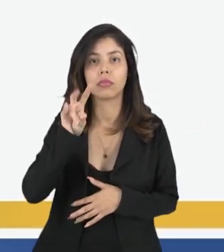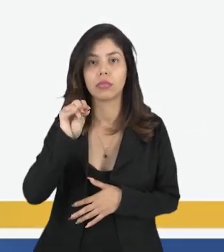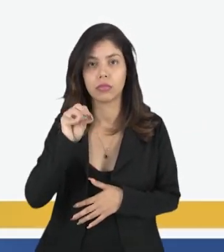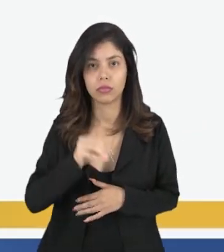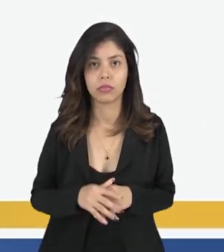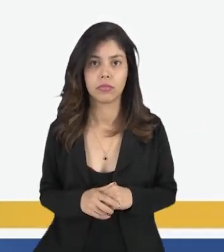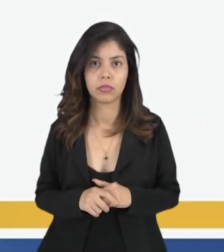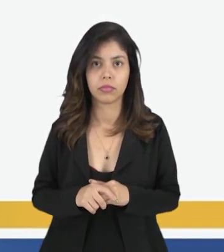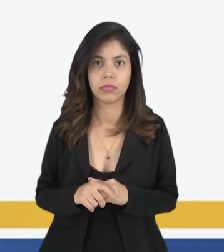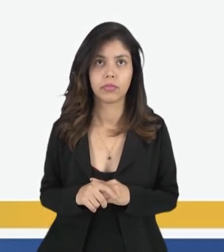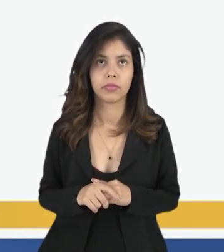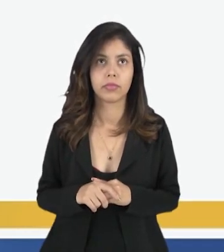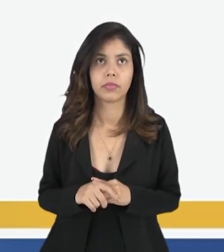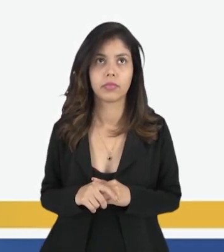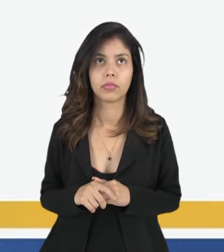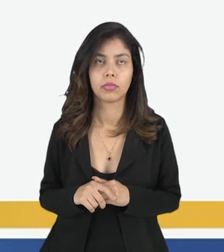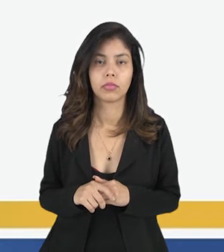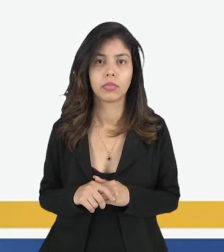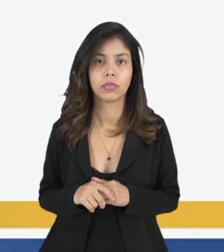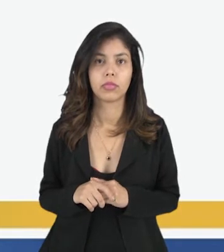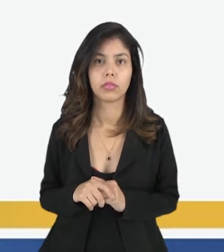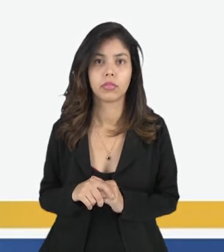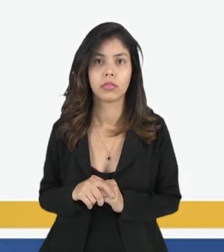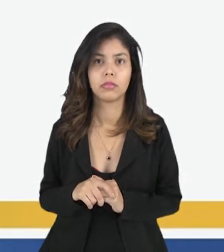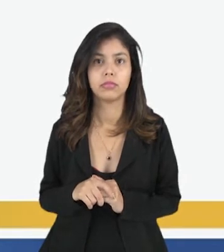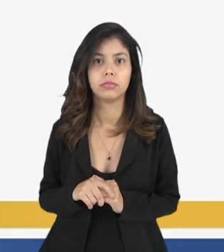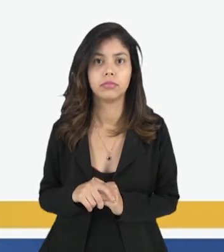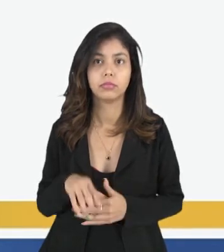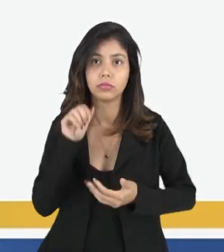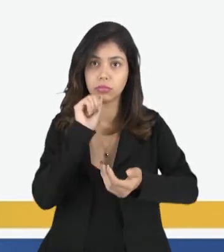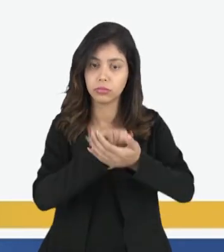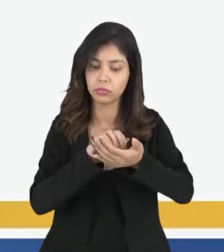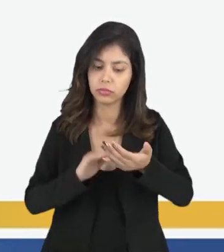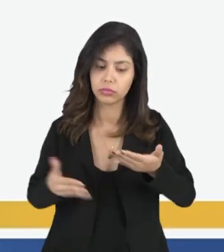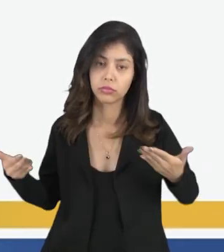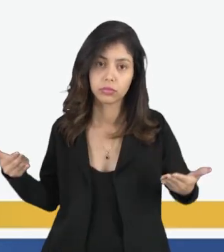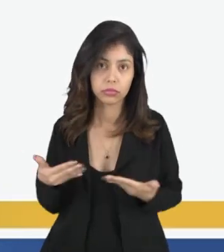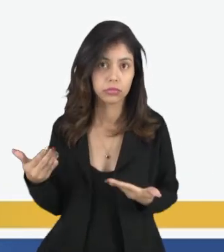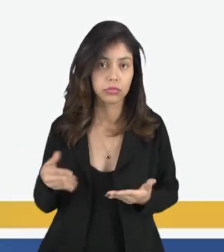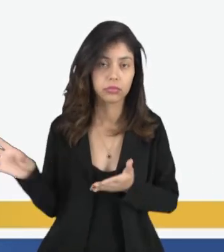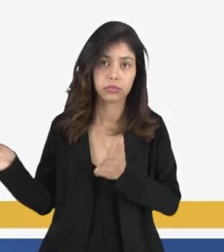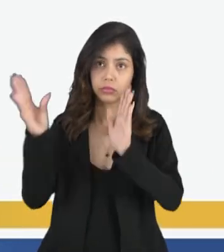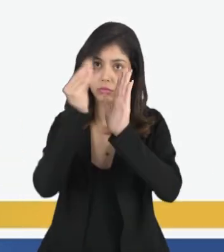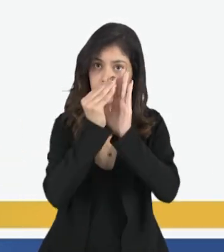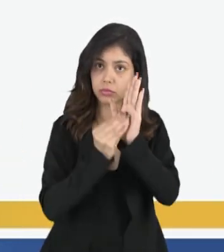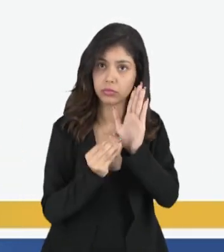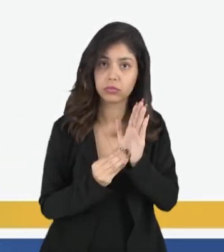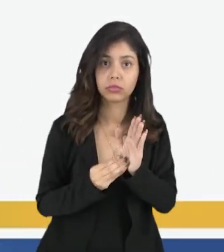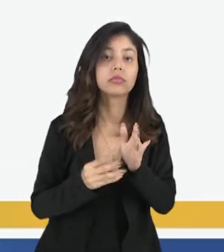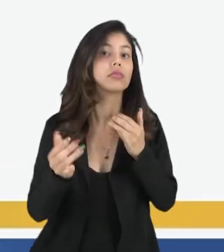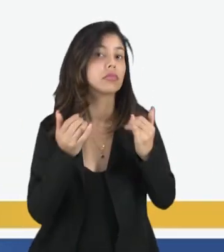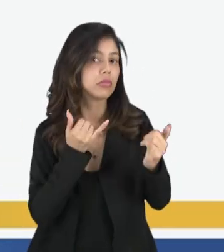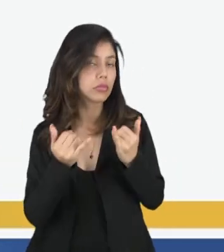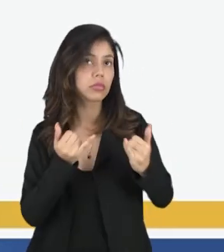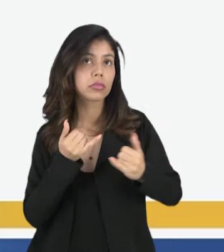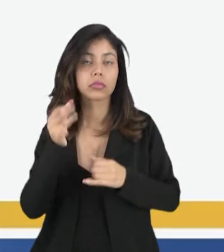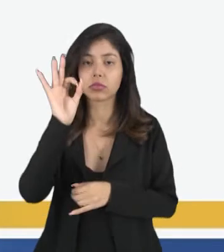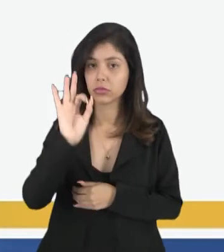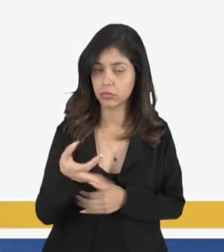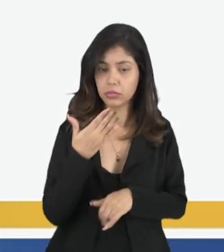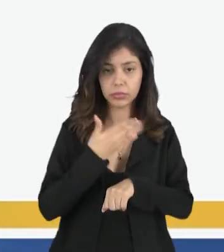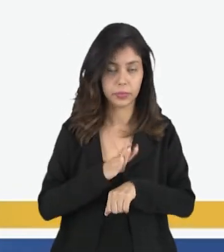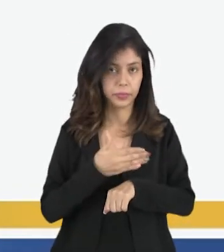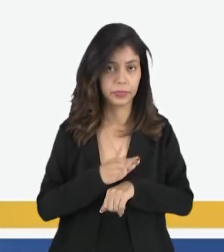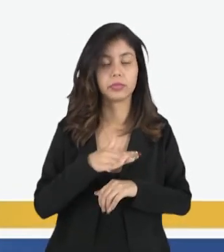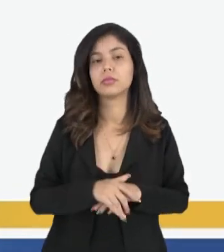retrógrado. Agora nós vamos exercitando para que vocês coloquem todas essas definições na